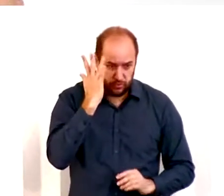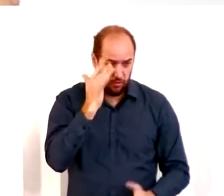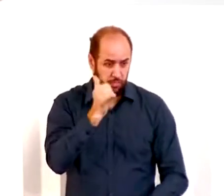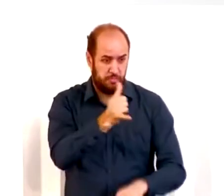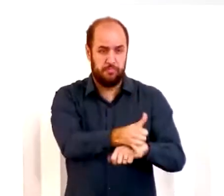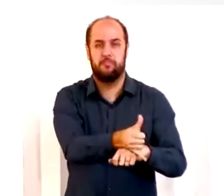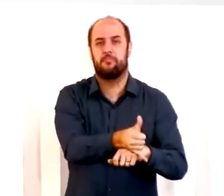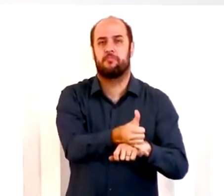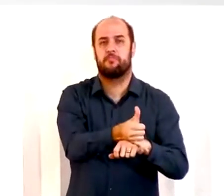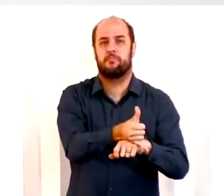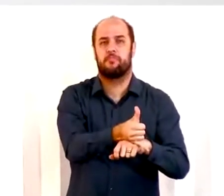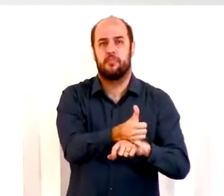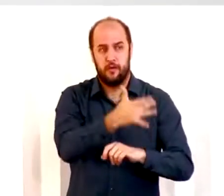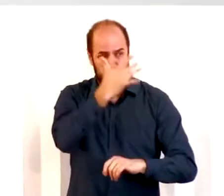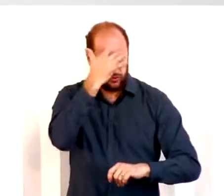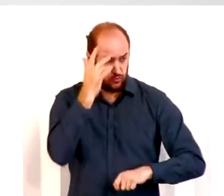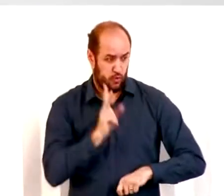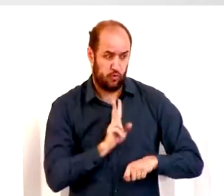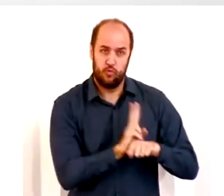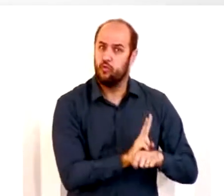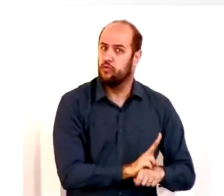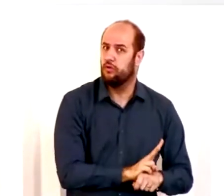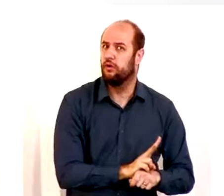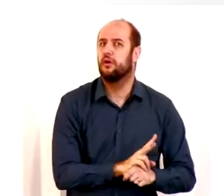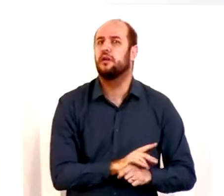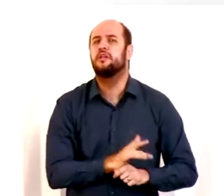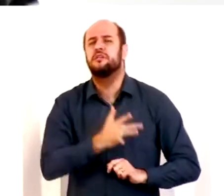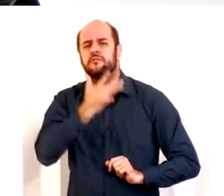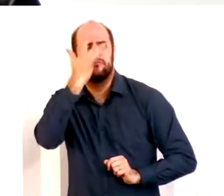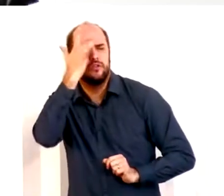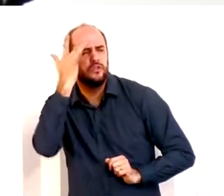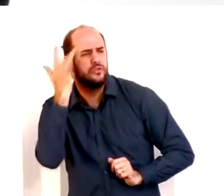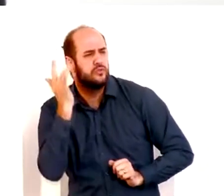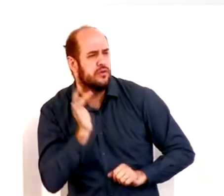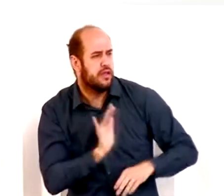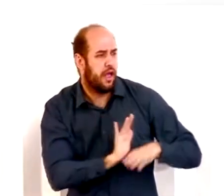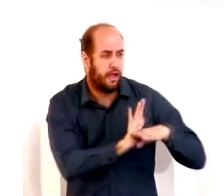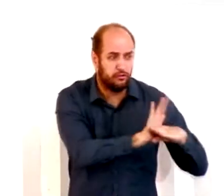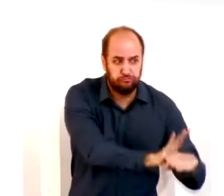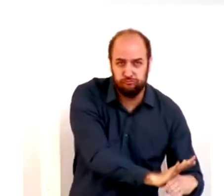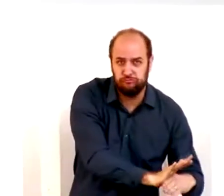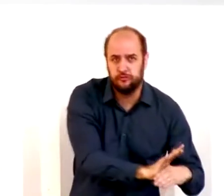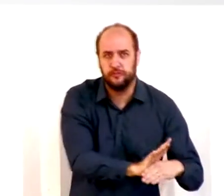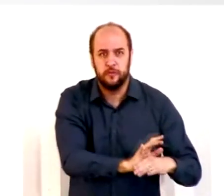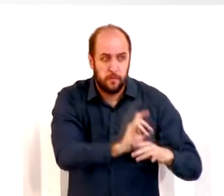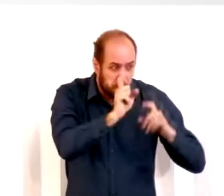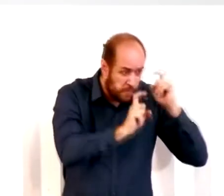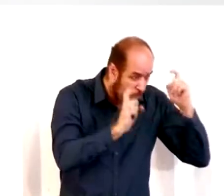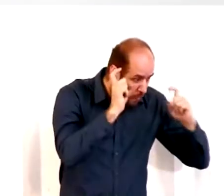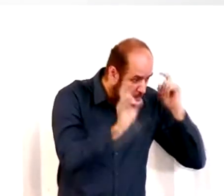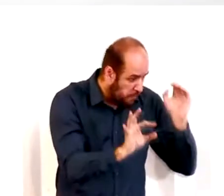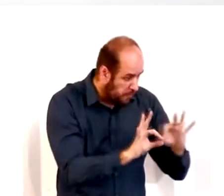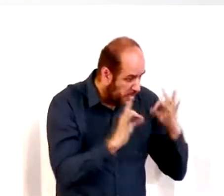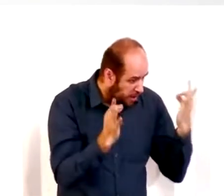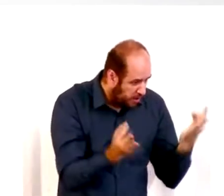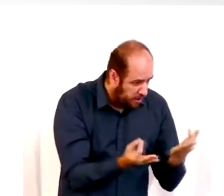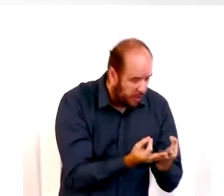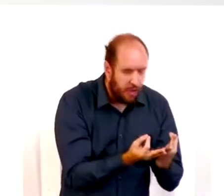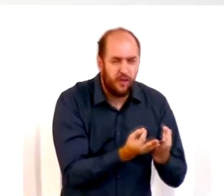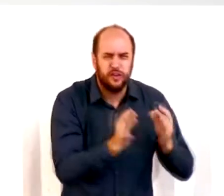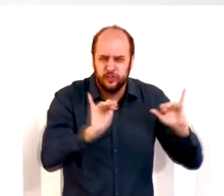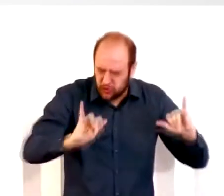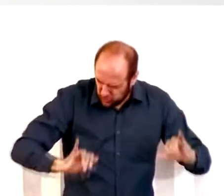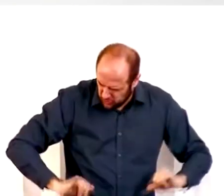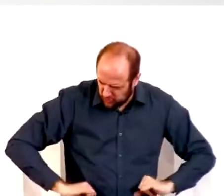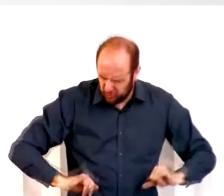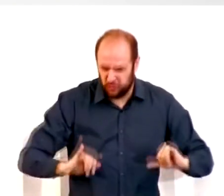frente, é aquele que defende, é aquele que procura auxílio, é aquele que se importa pela sua família, é aquele que